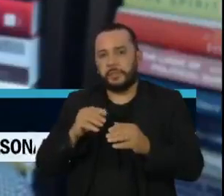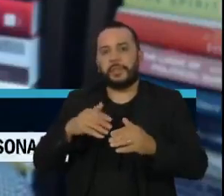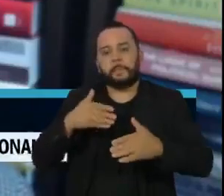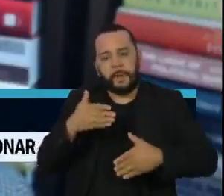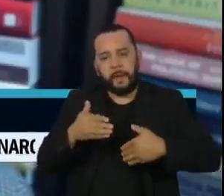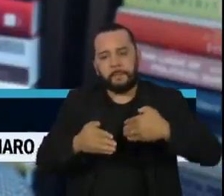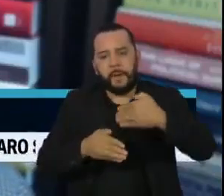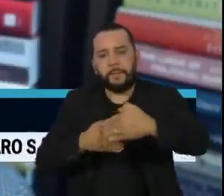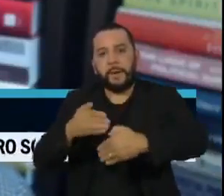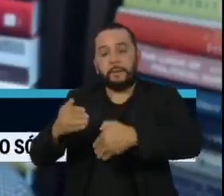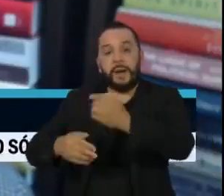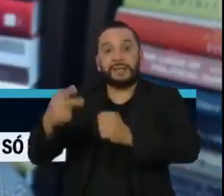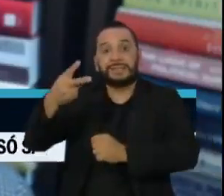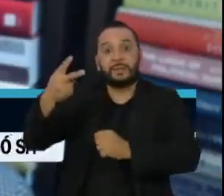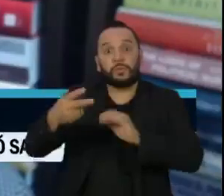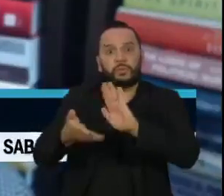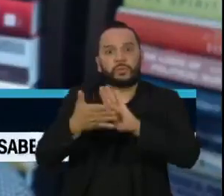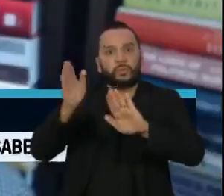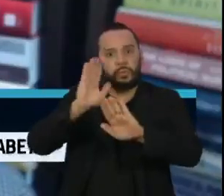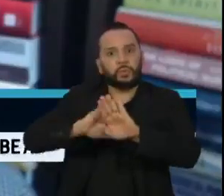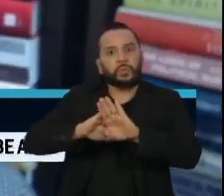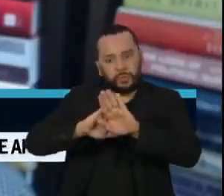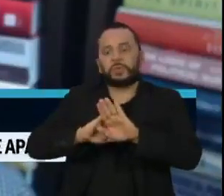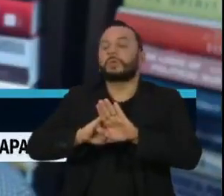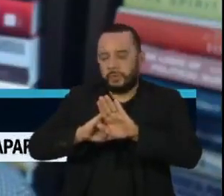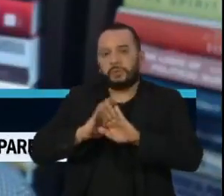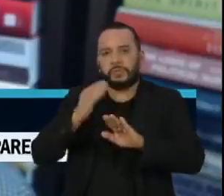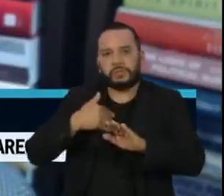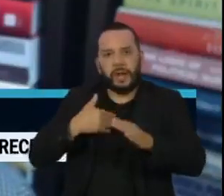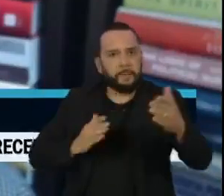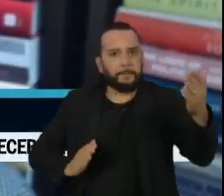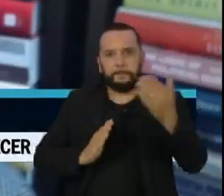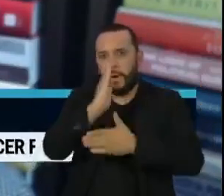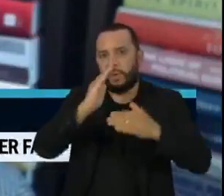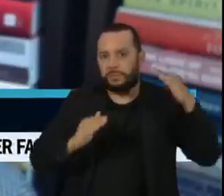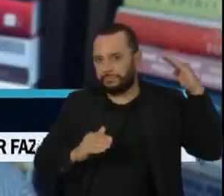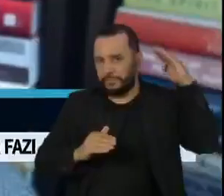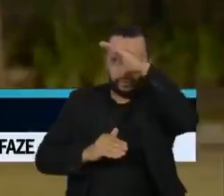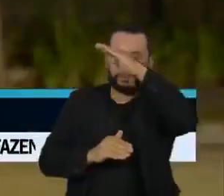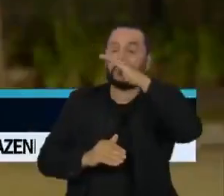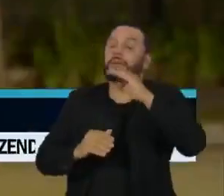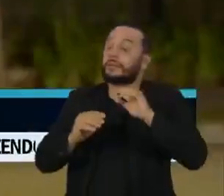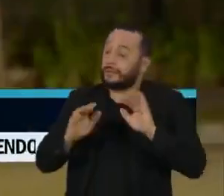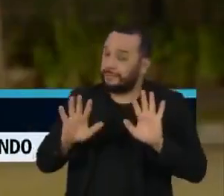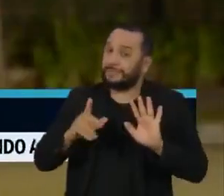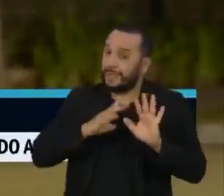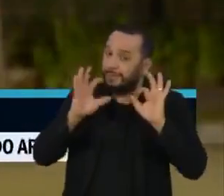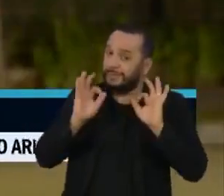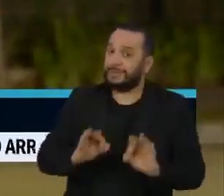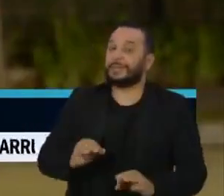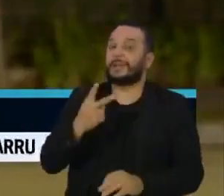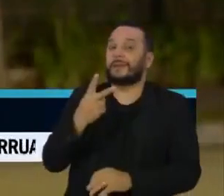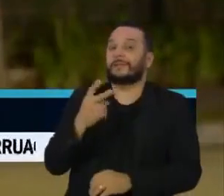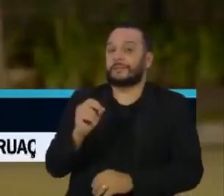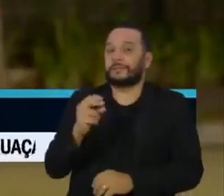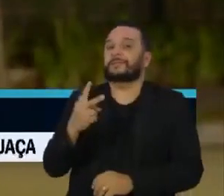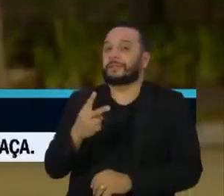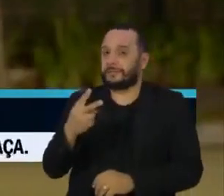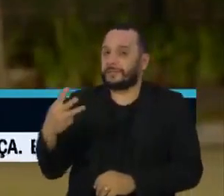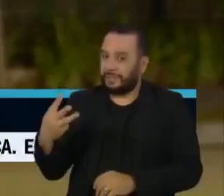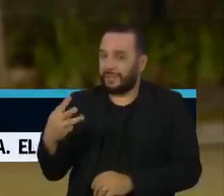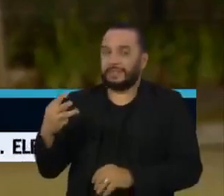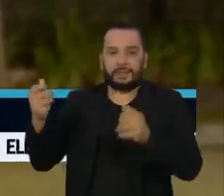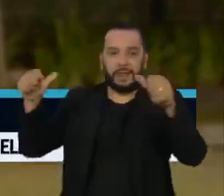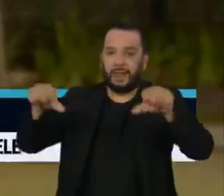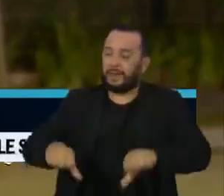reeleito, a gente pode vislumbrar dificuldades crescentes e muito grandes 2023 para frente. O derretimento da confiança do